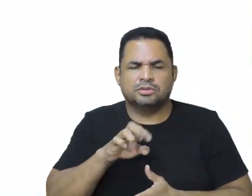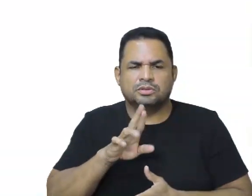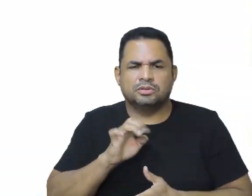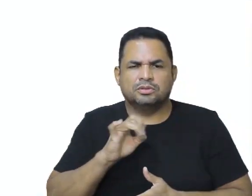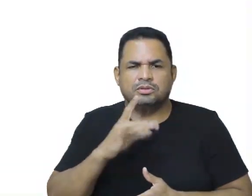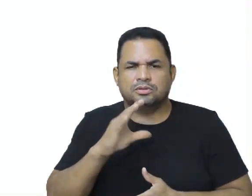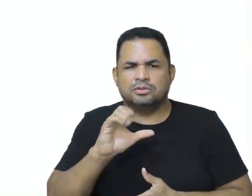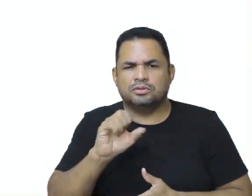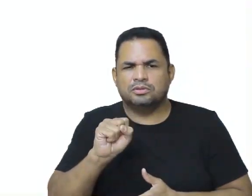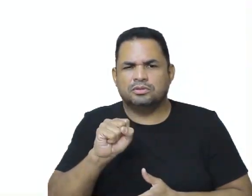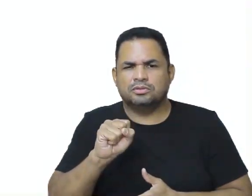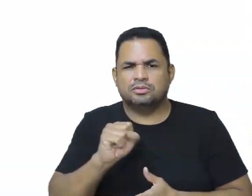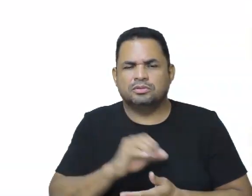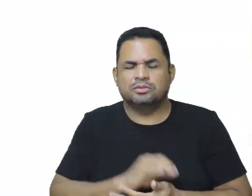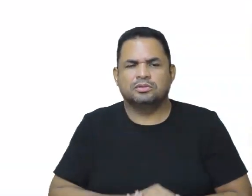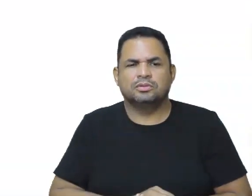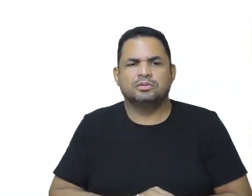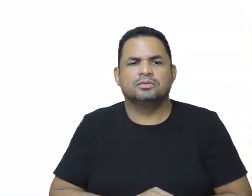de erosão.